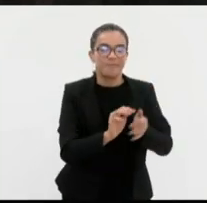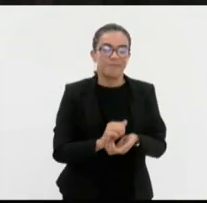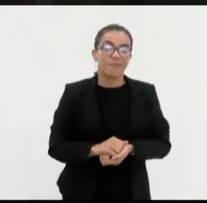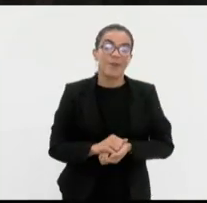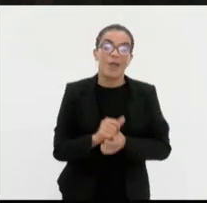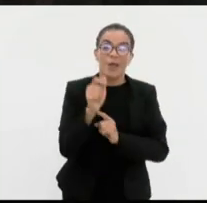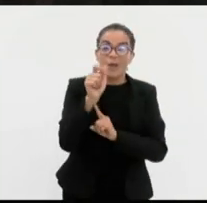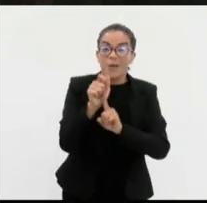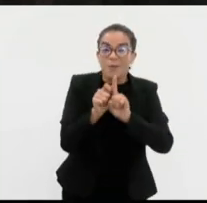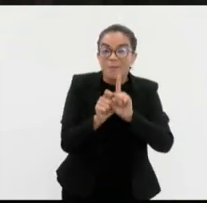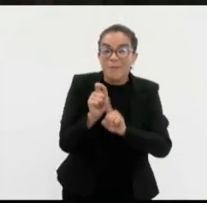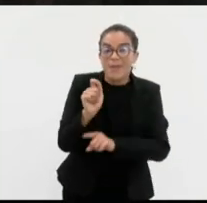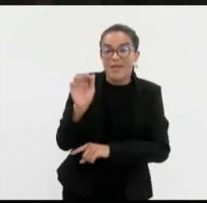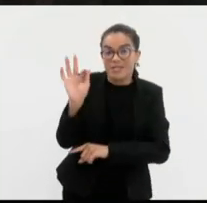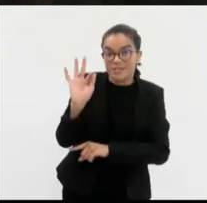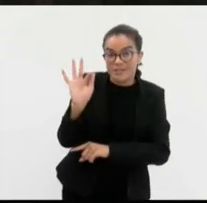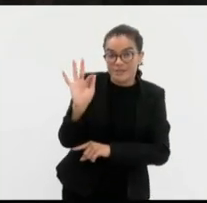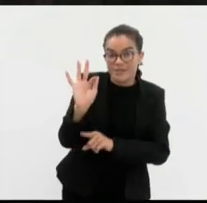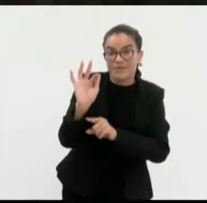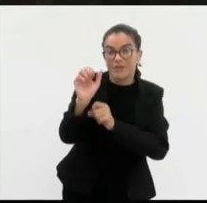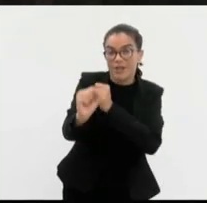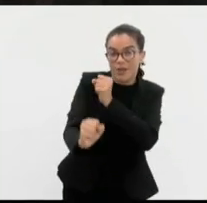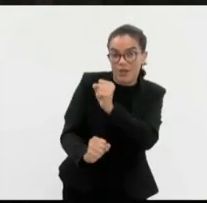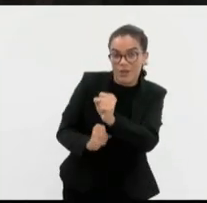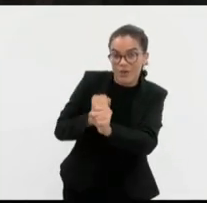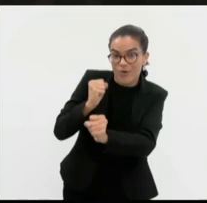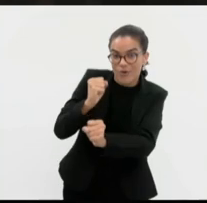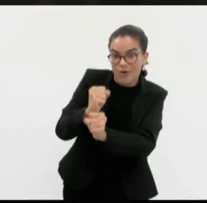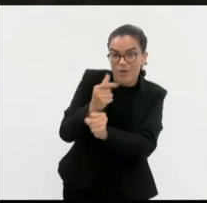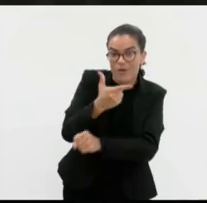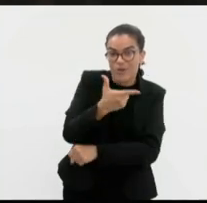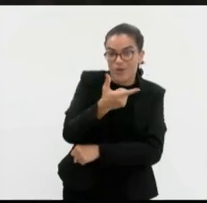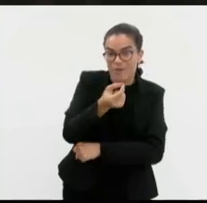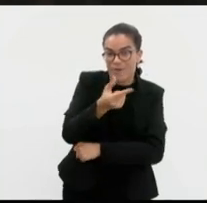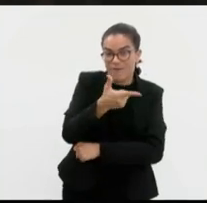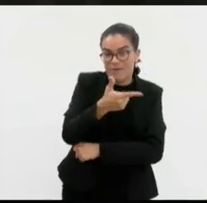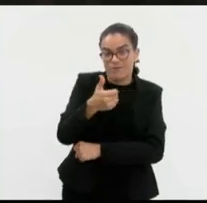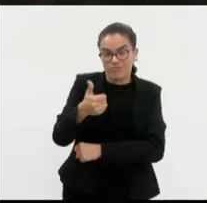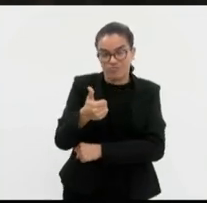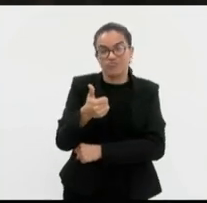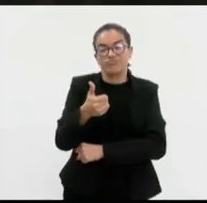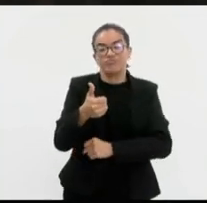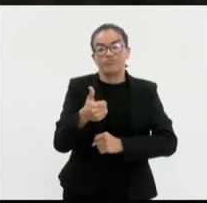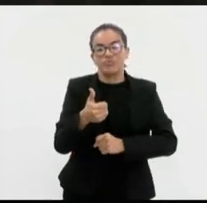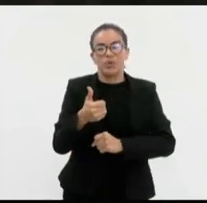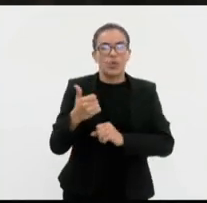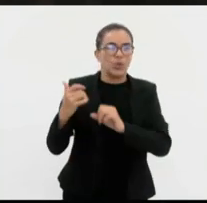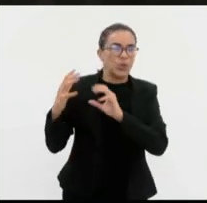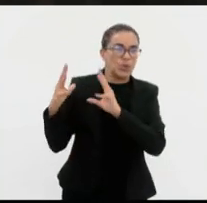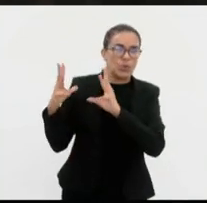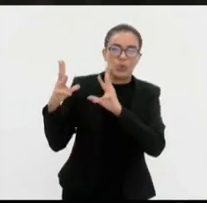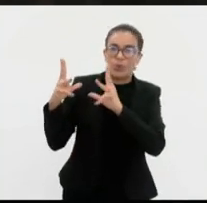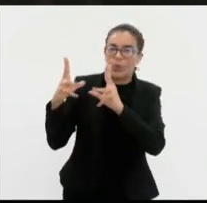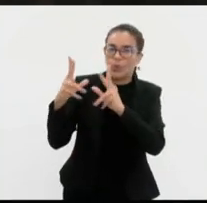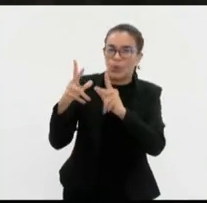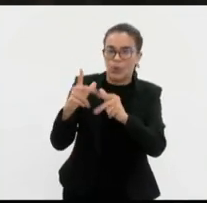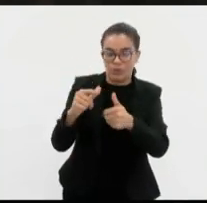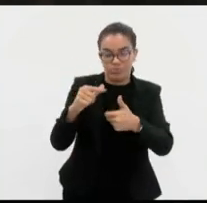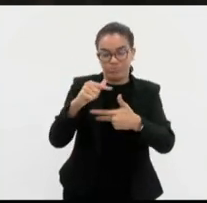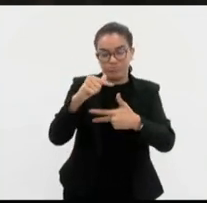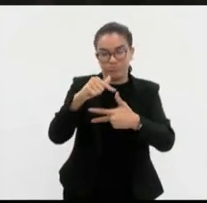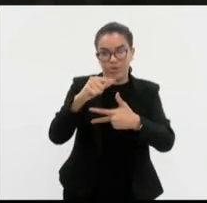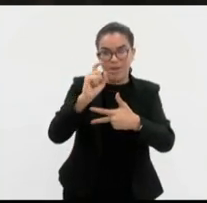mês de fevereiro do ano seguinte de 2 um todos os poderes